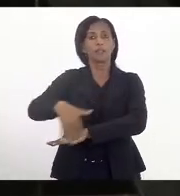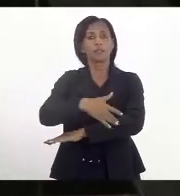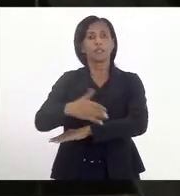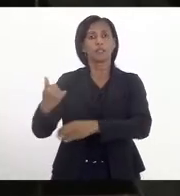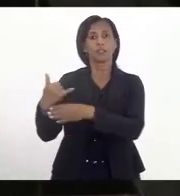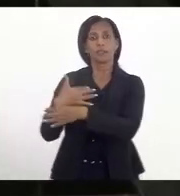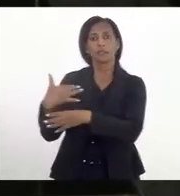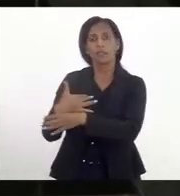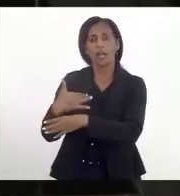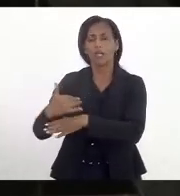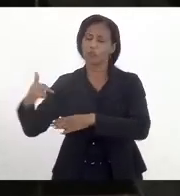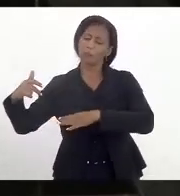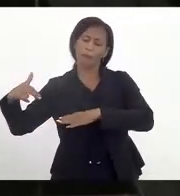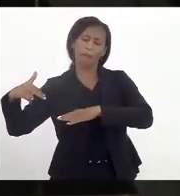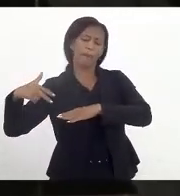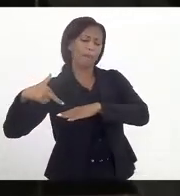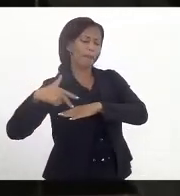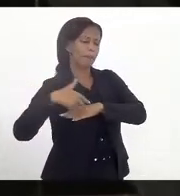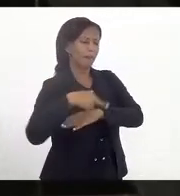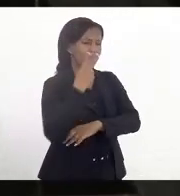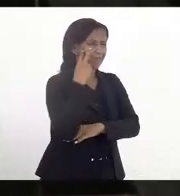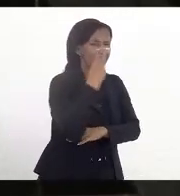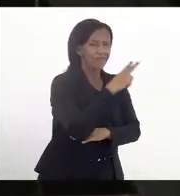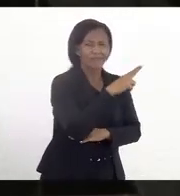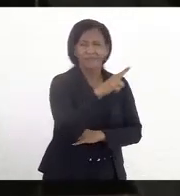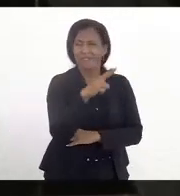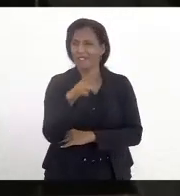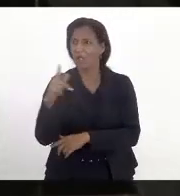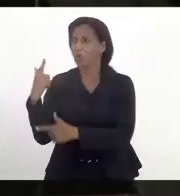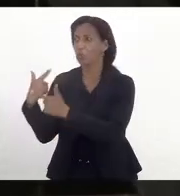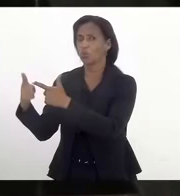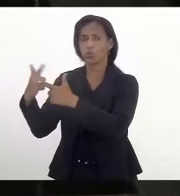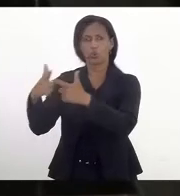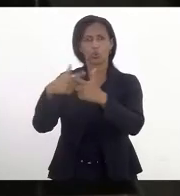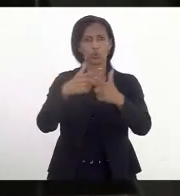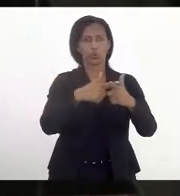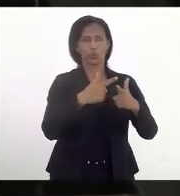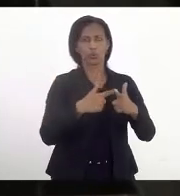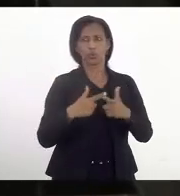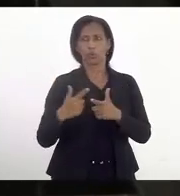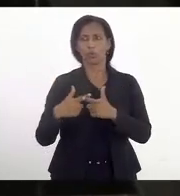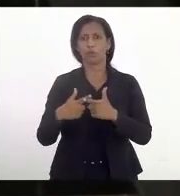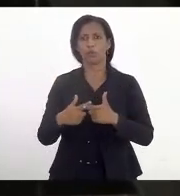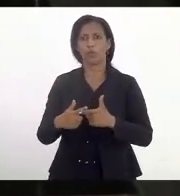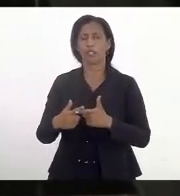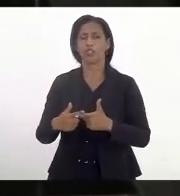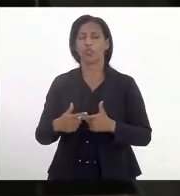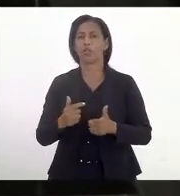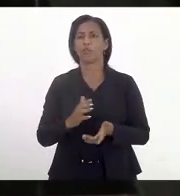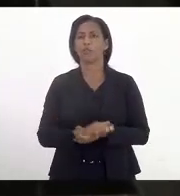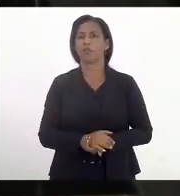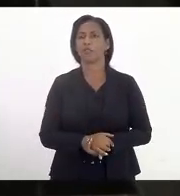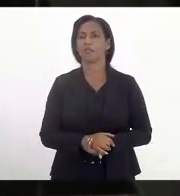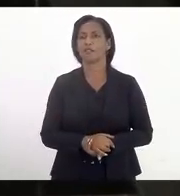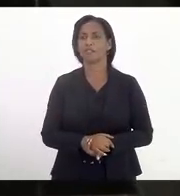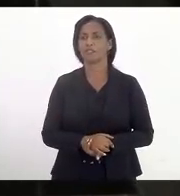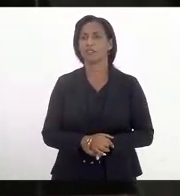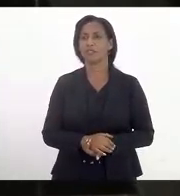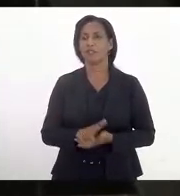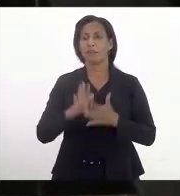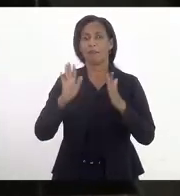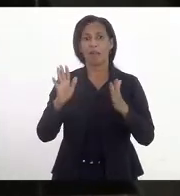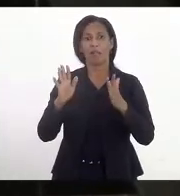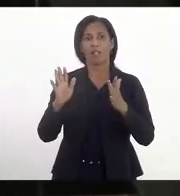o e vejo que realidade dura que nós estamos vivendo o peixe e